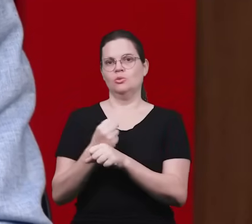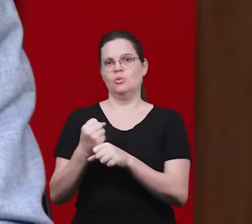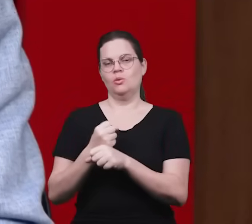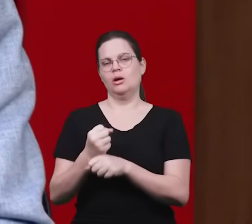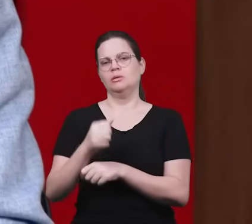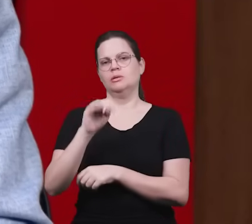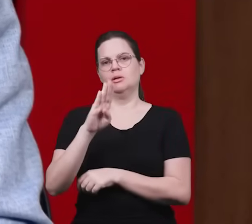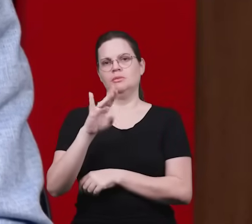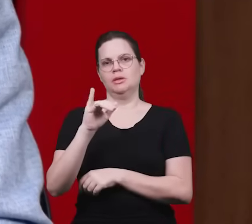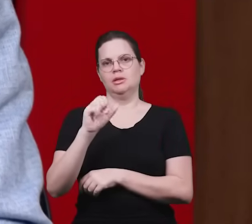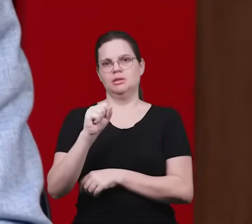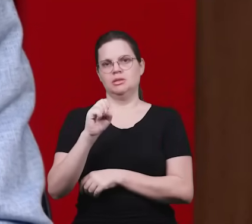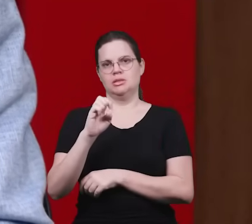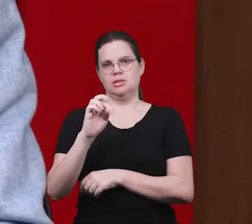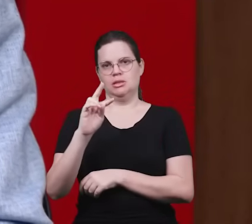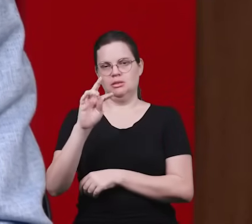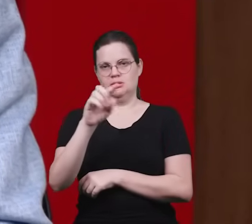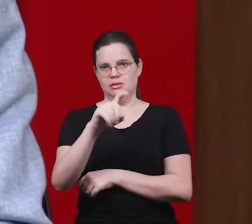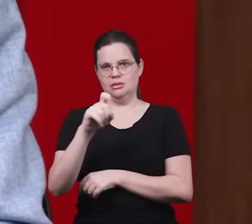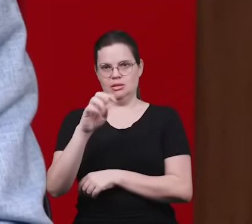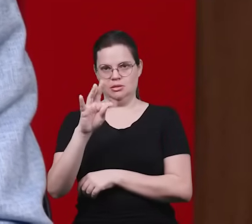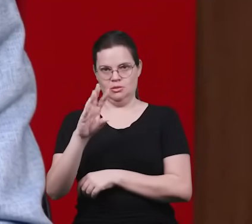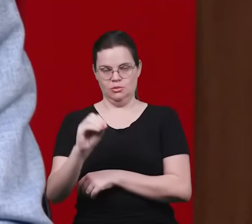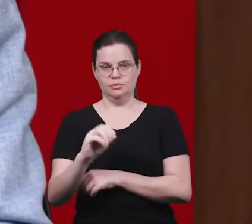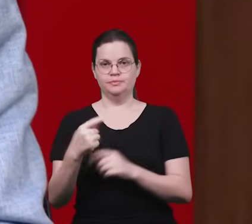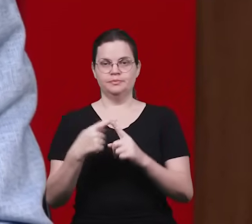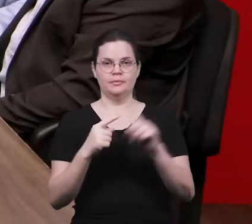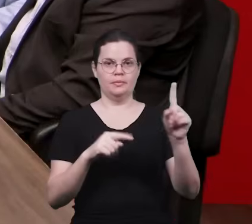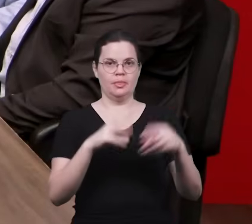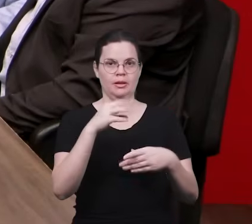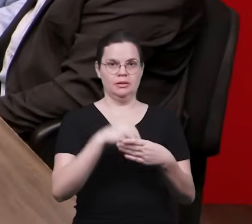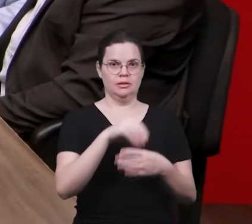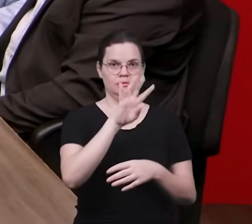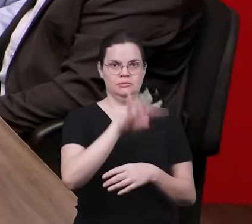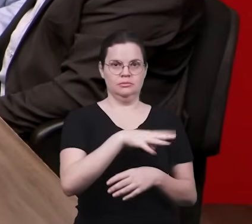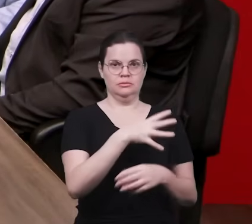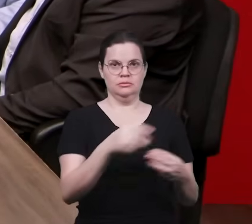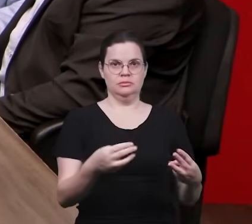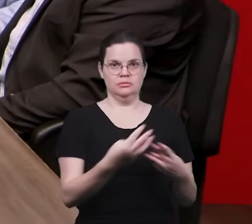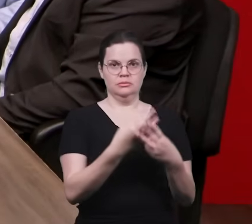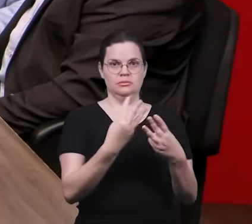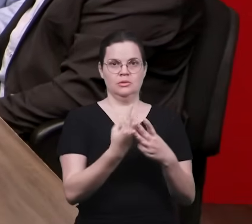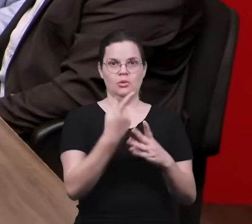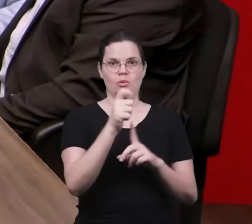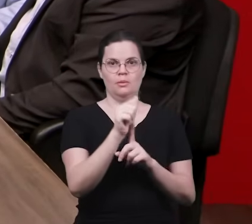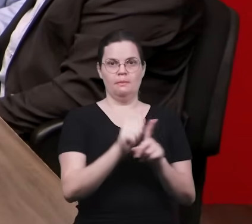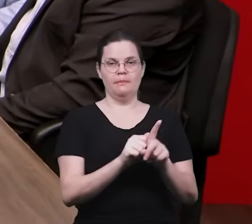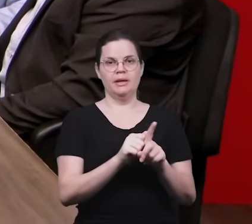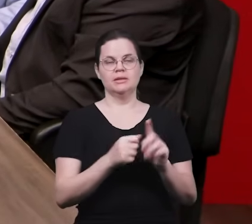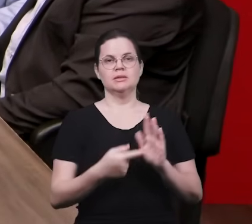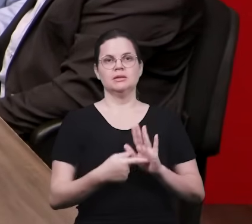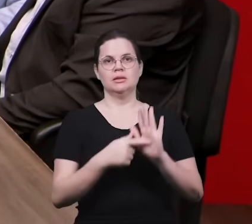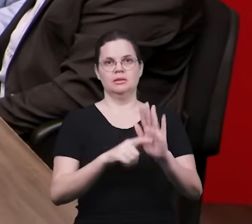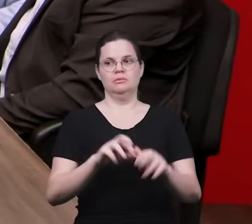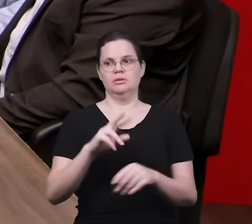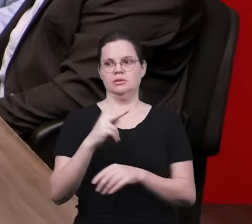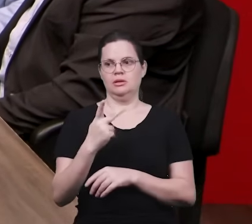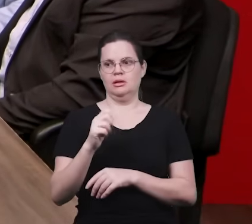né? E no calendário judaico é a compensação através de um mês que eles chamam de Adar